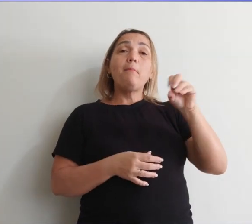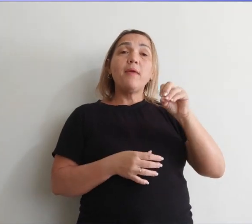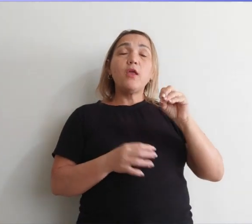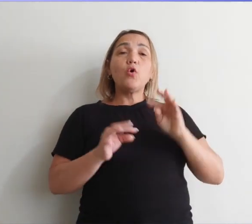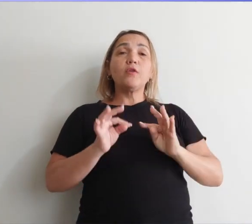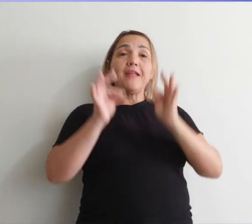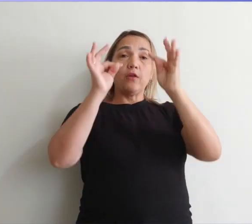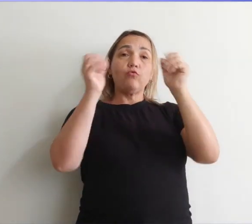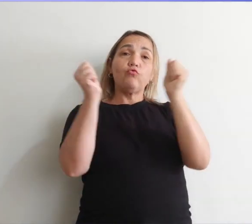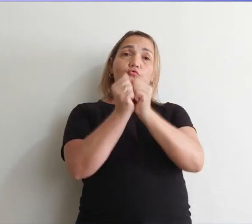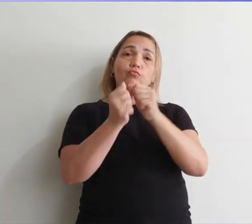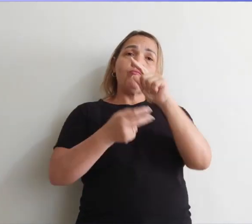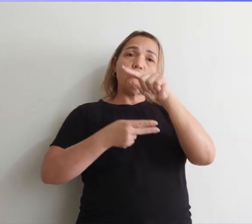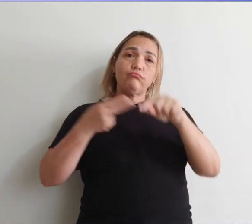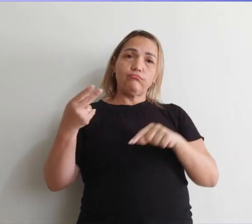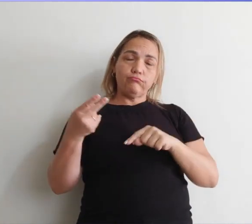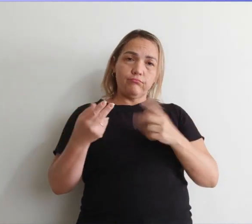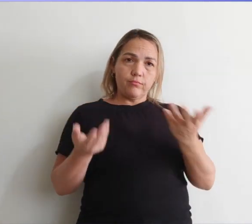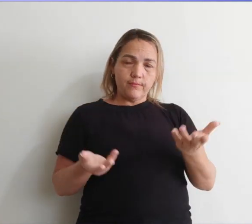junta as duas coisas.